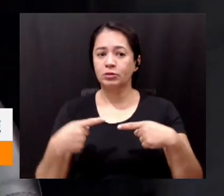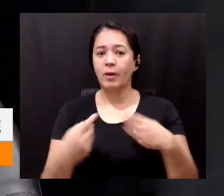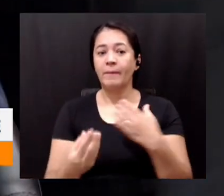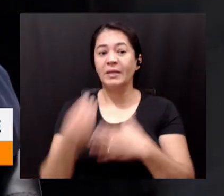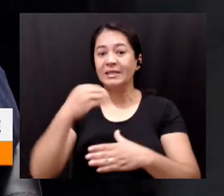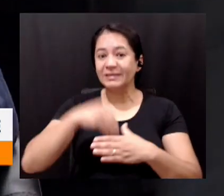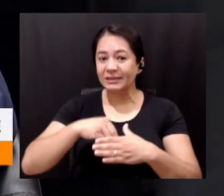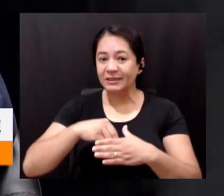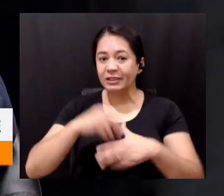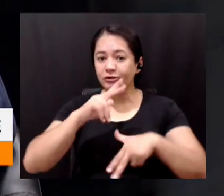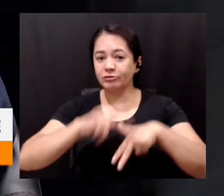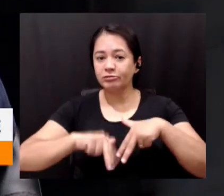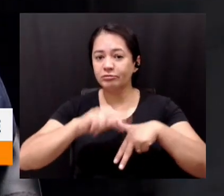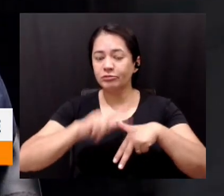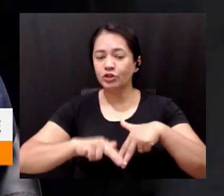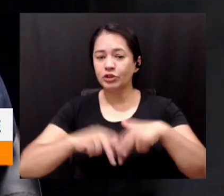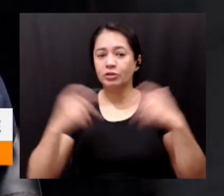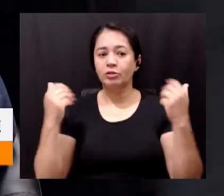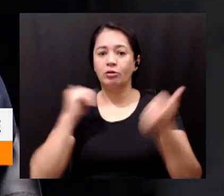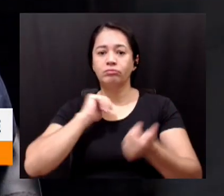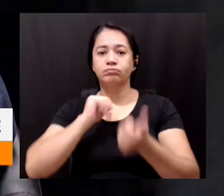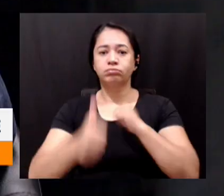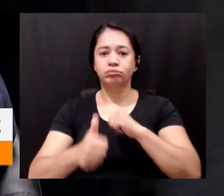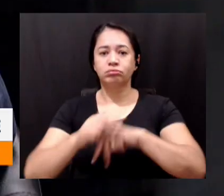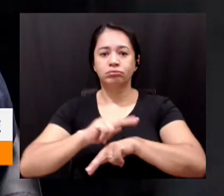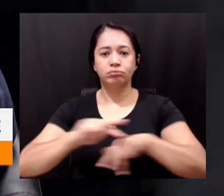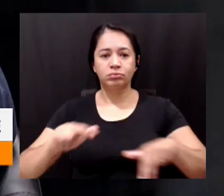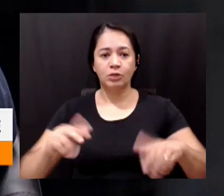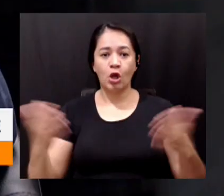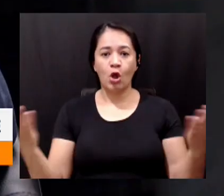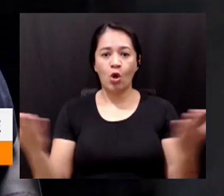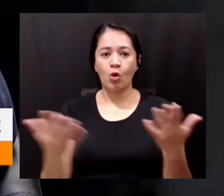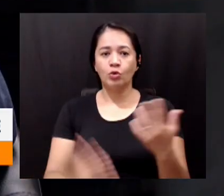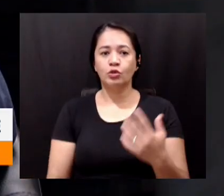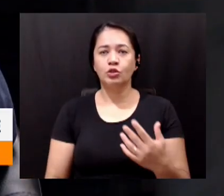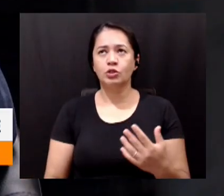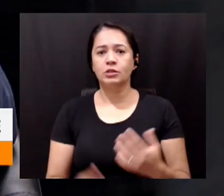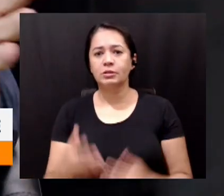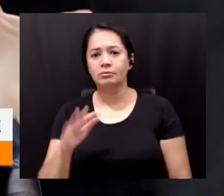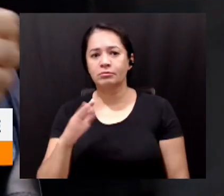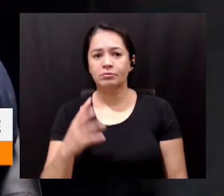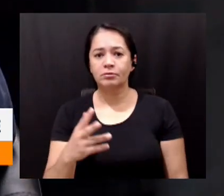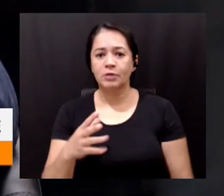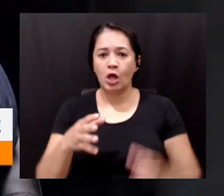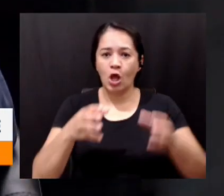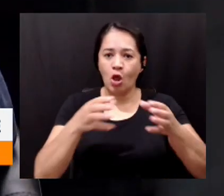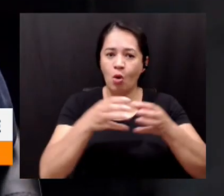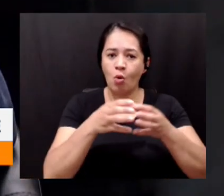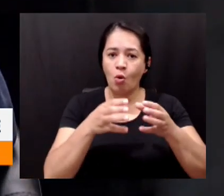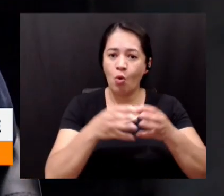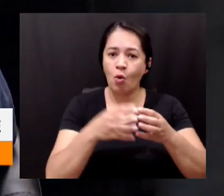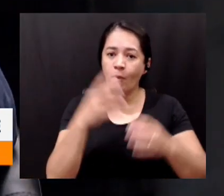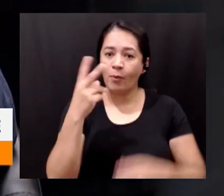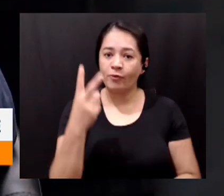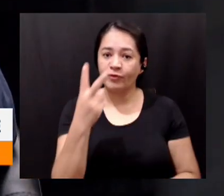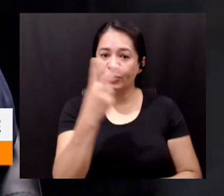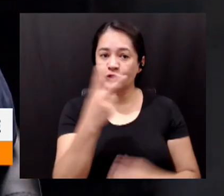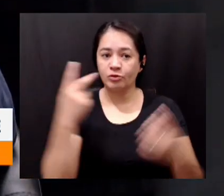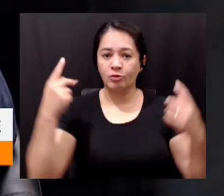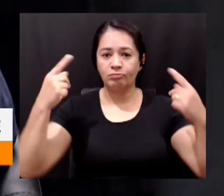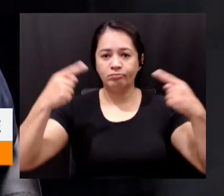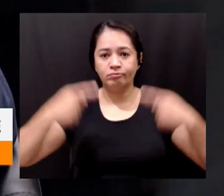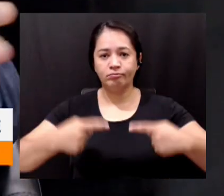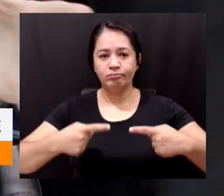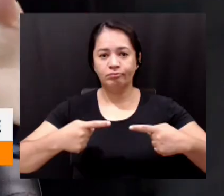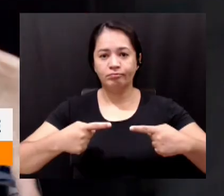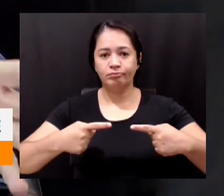esportiva, né? Então hoje, dos 22 clubes que disputam aí o Campeonato